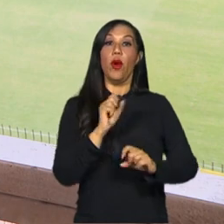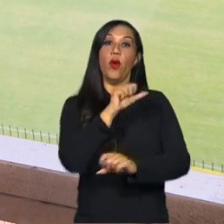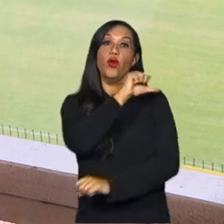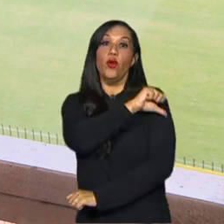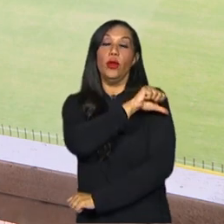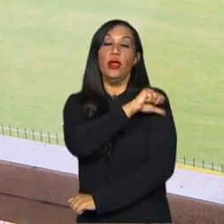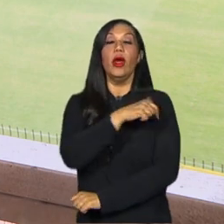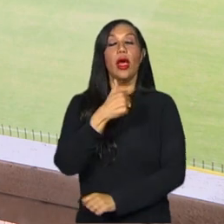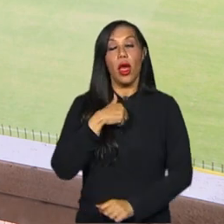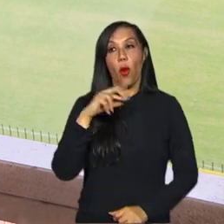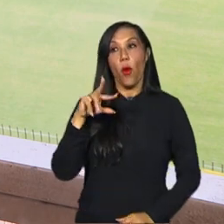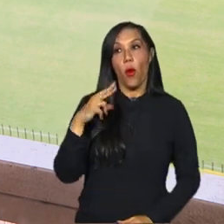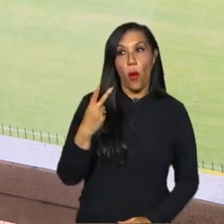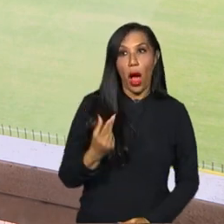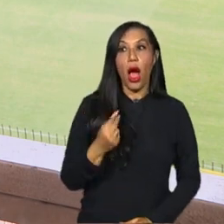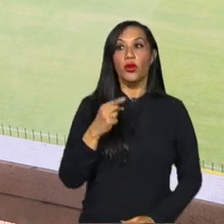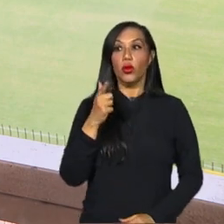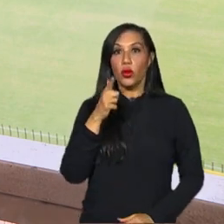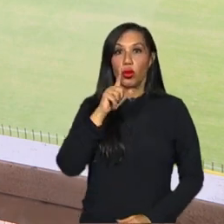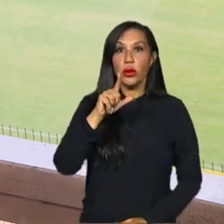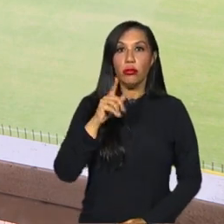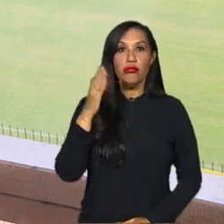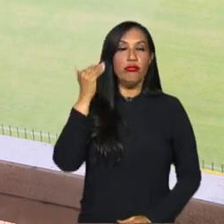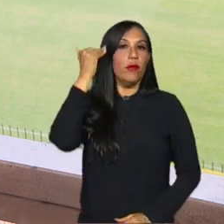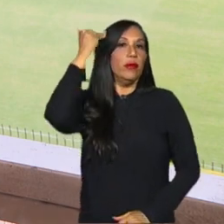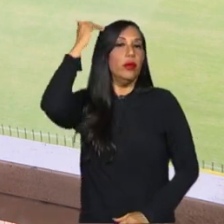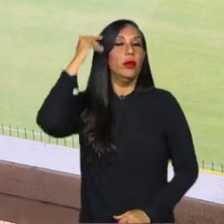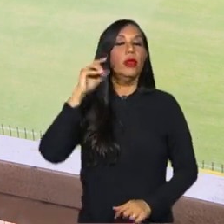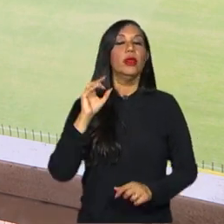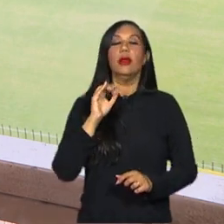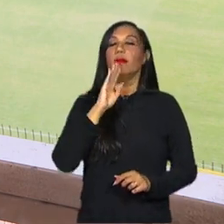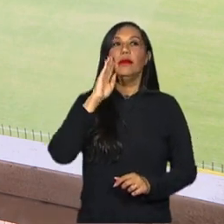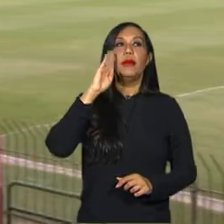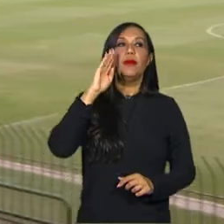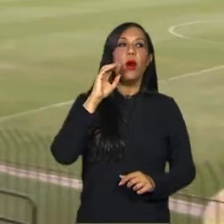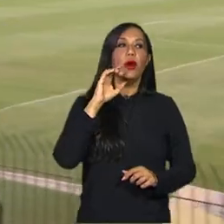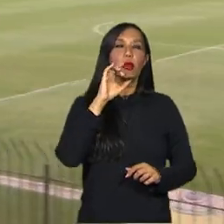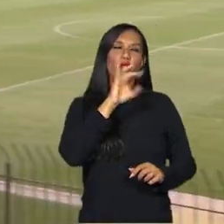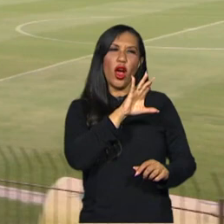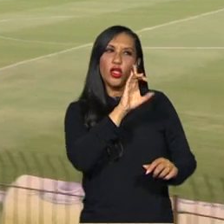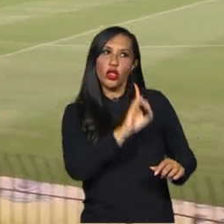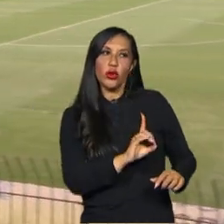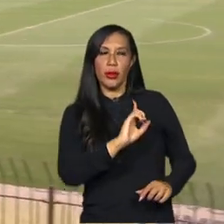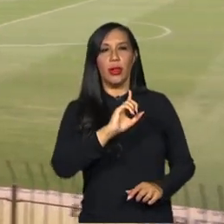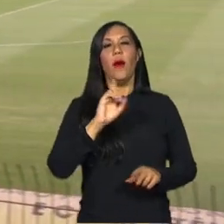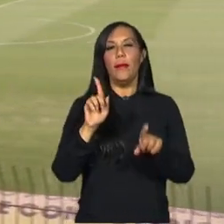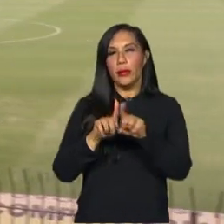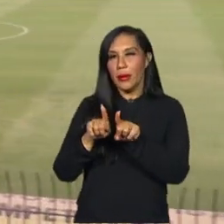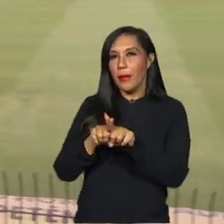atribuo, inclusive, esse sucesso não só à diretoria, mas